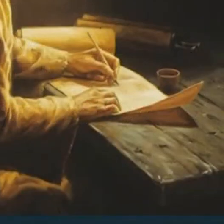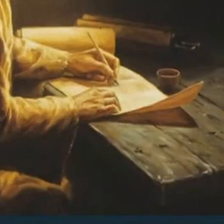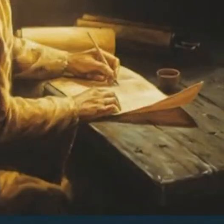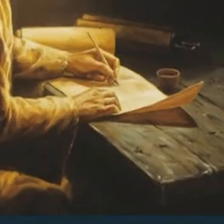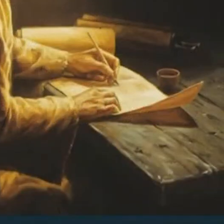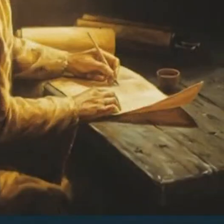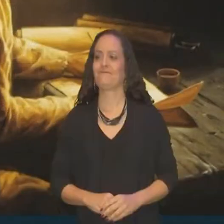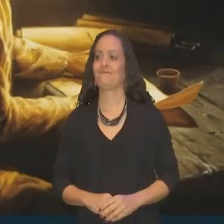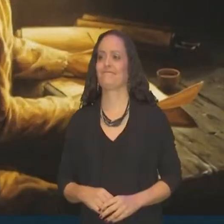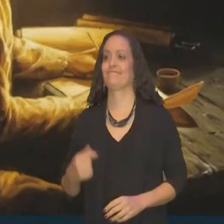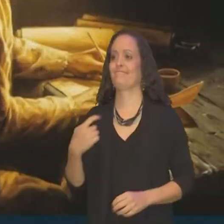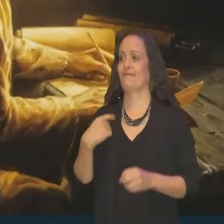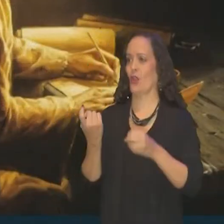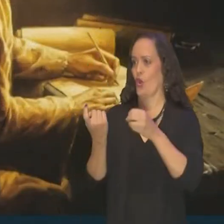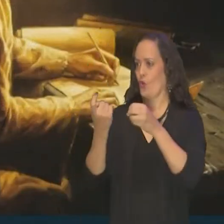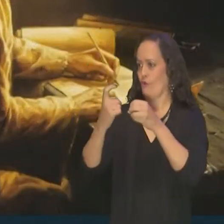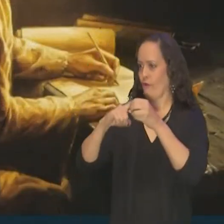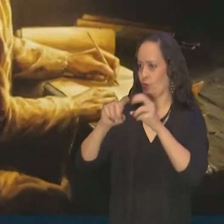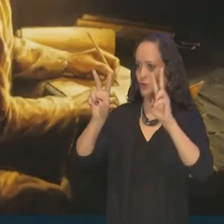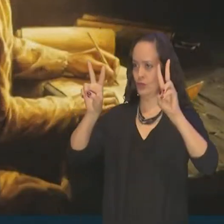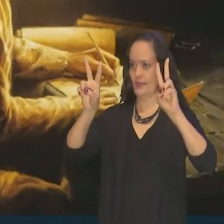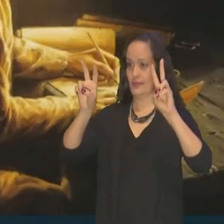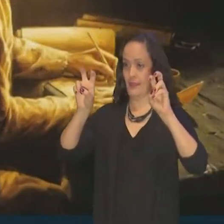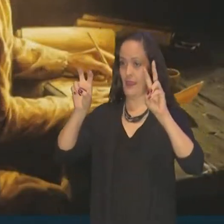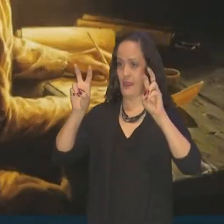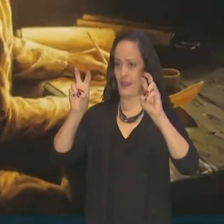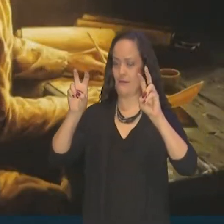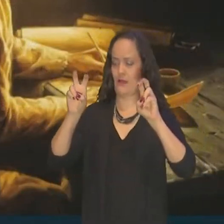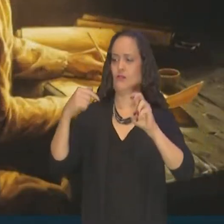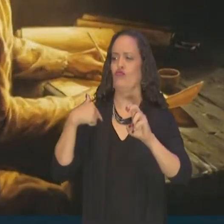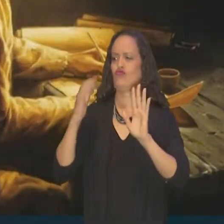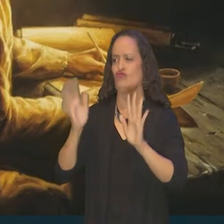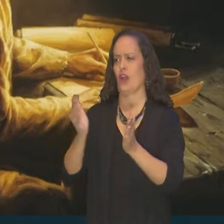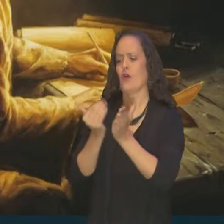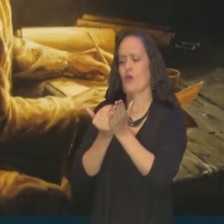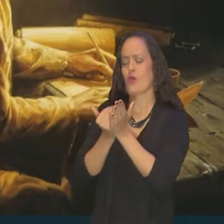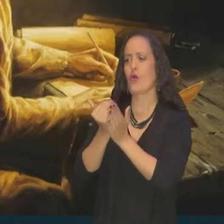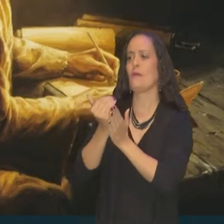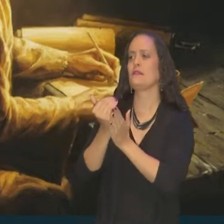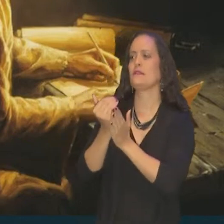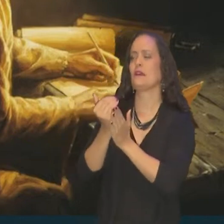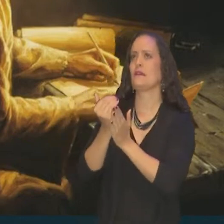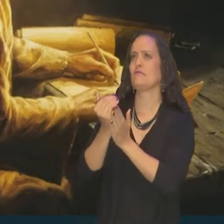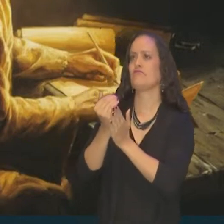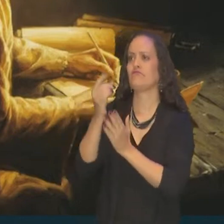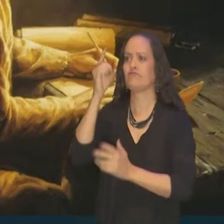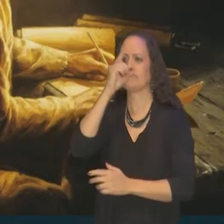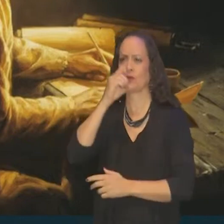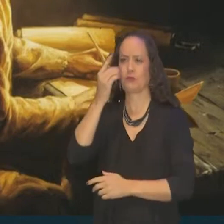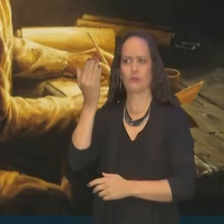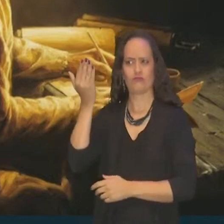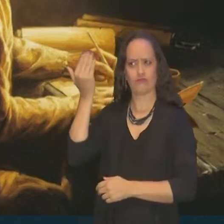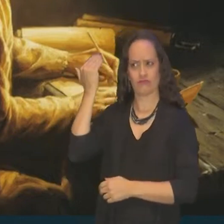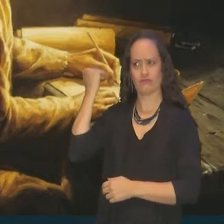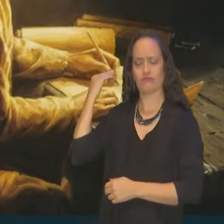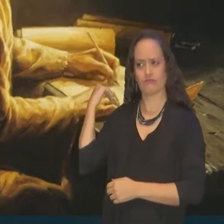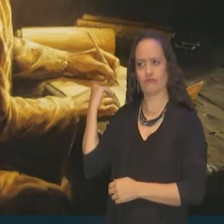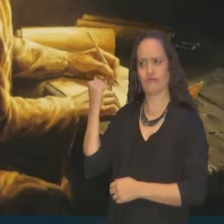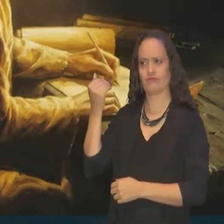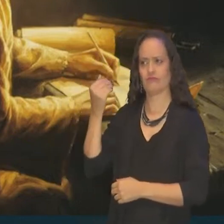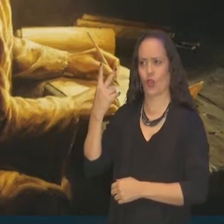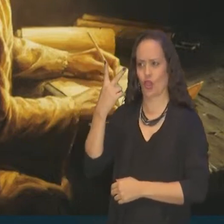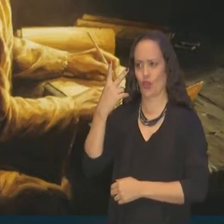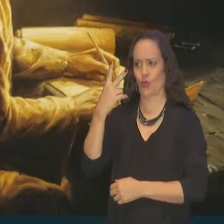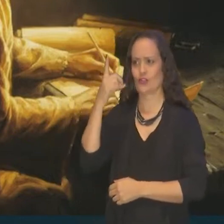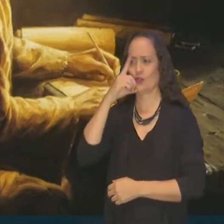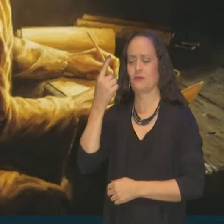Eu retomo, irmãos, o assunto que eu iniciei um domingo atrás, domingo retrasado,